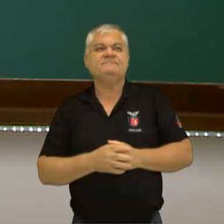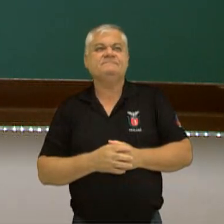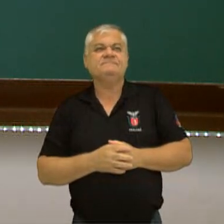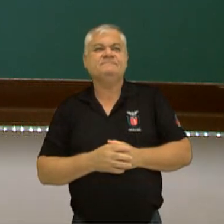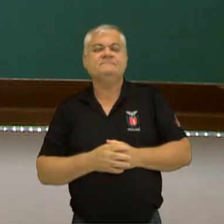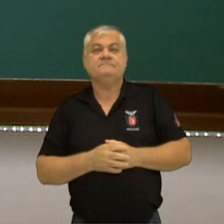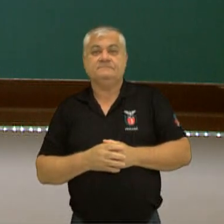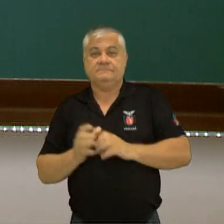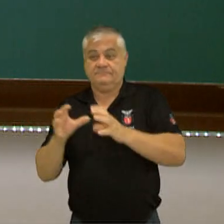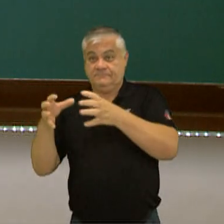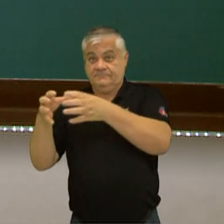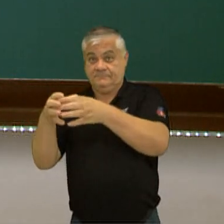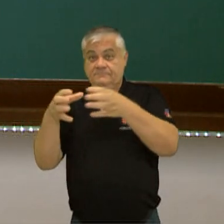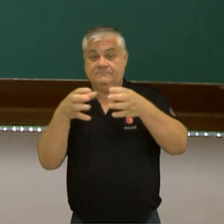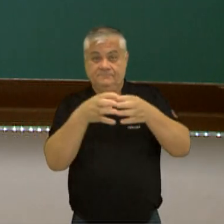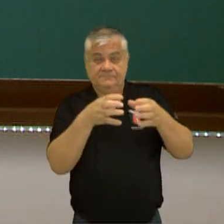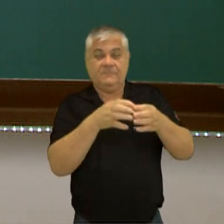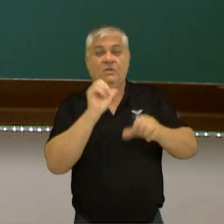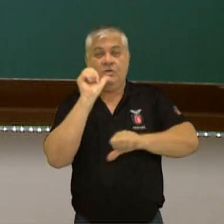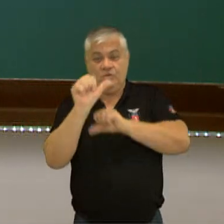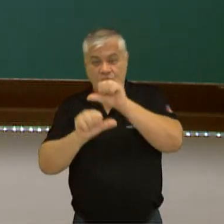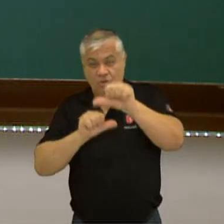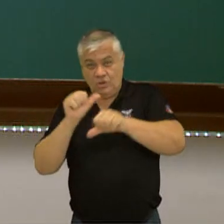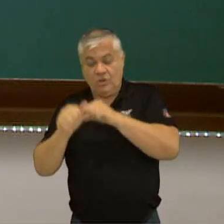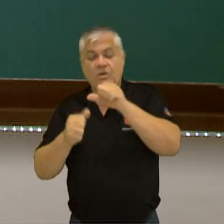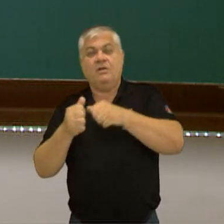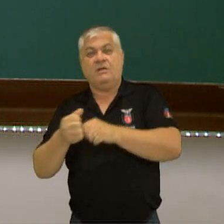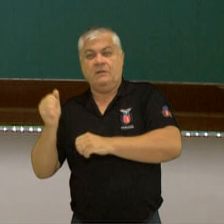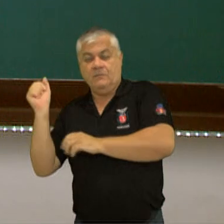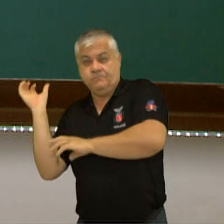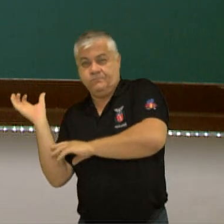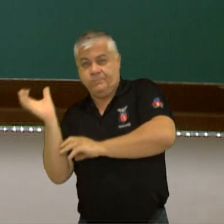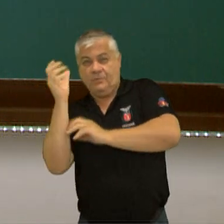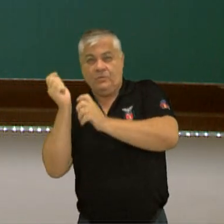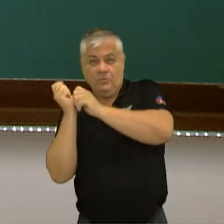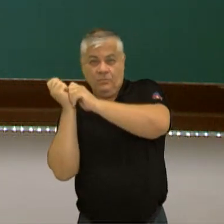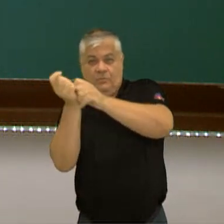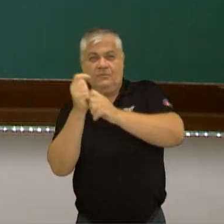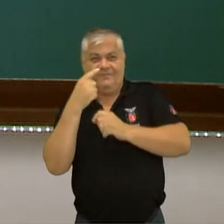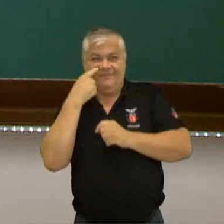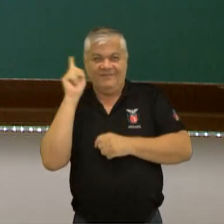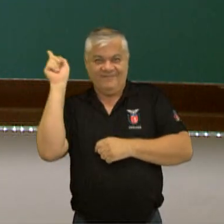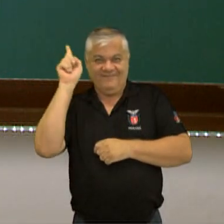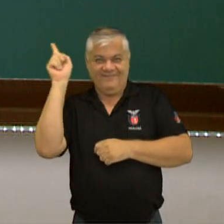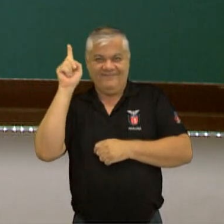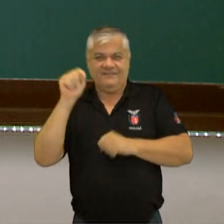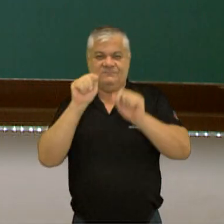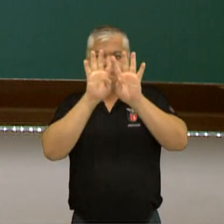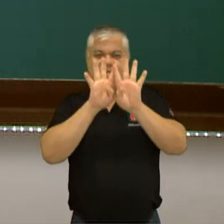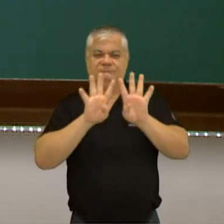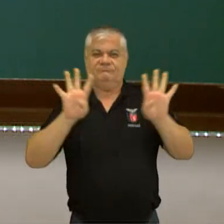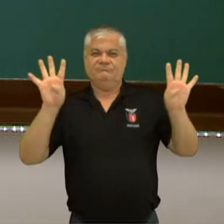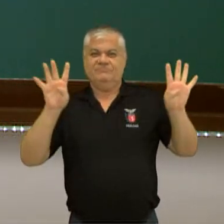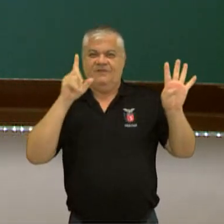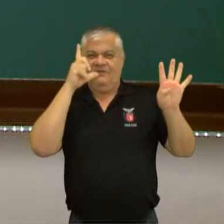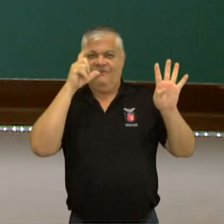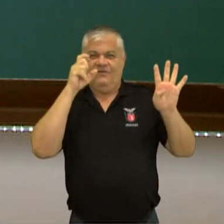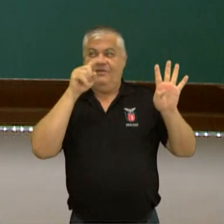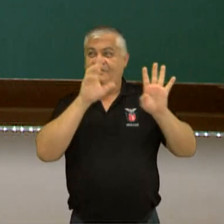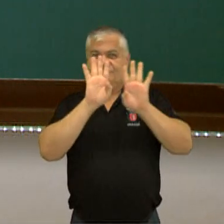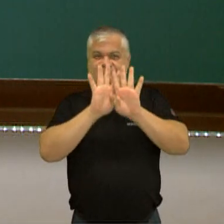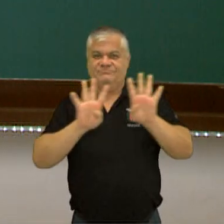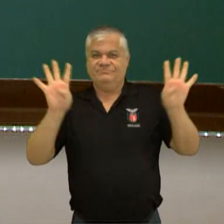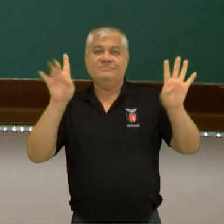As equipes alternam entre ataque e defesa, como a professora falou. Aqui estão os jogadores, tá? De uma equipe, provavelmente americana,